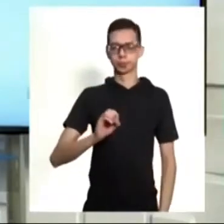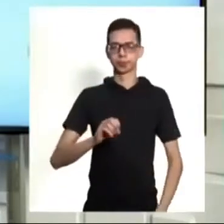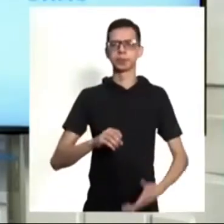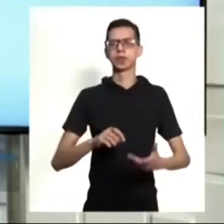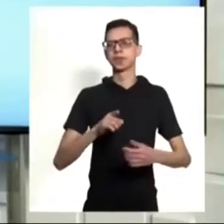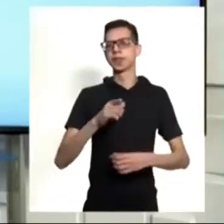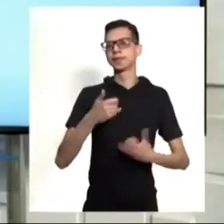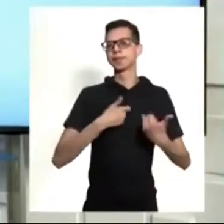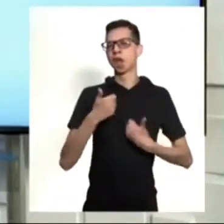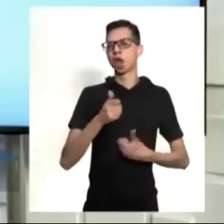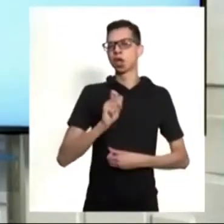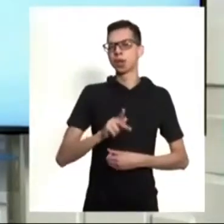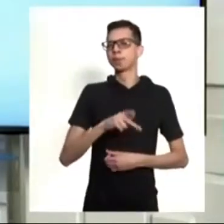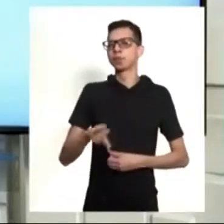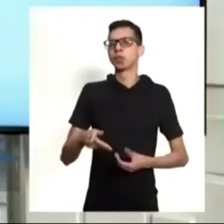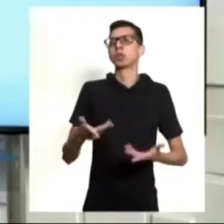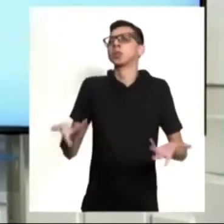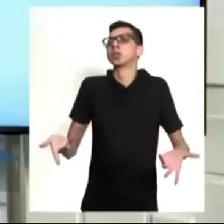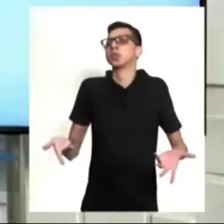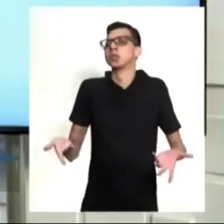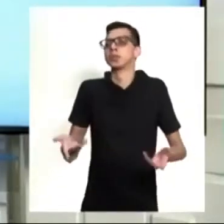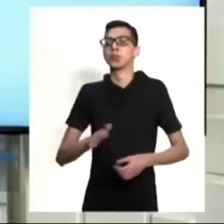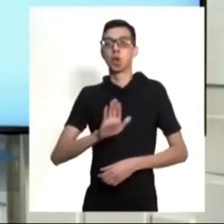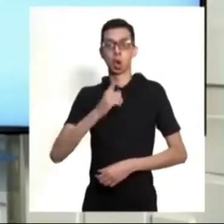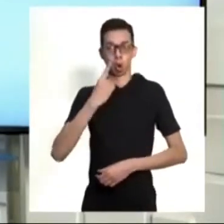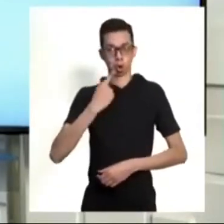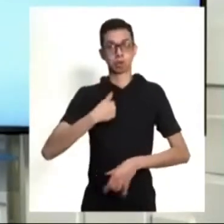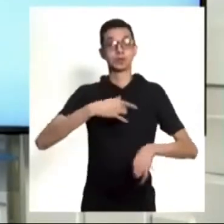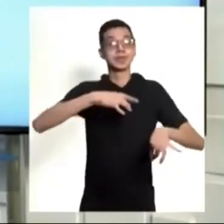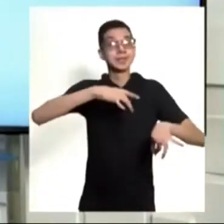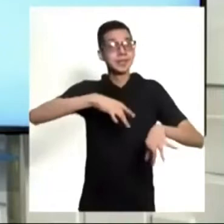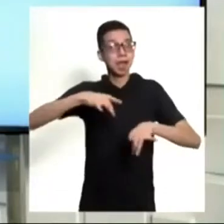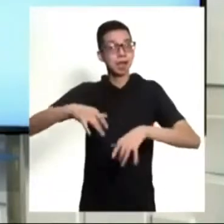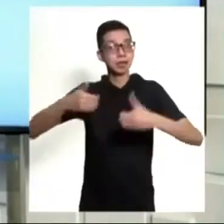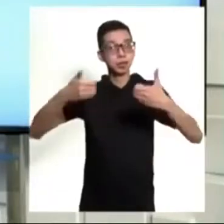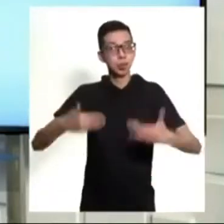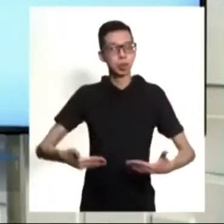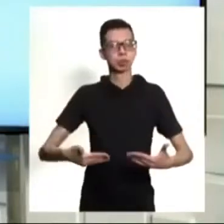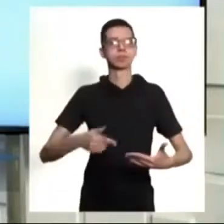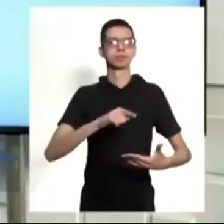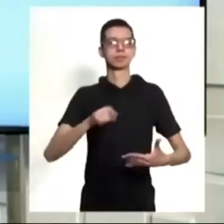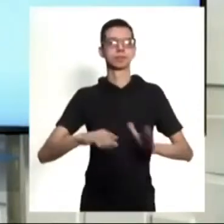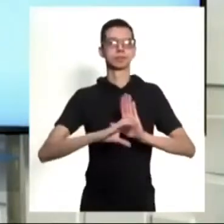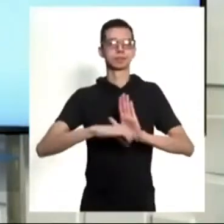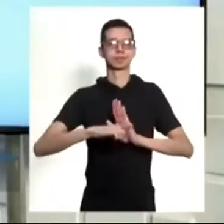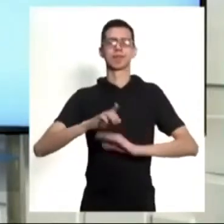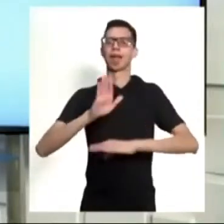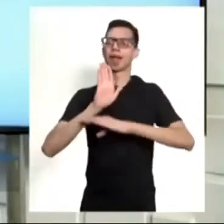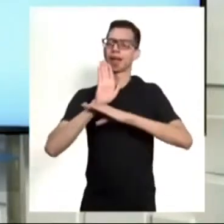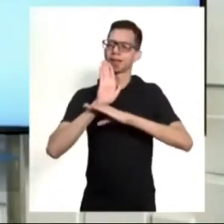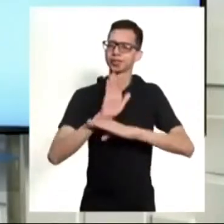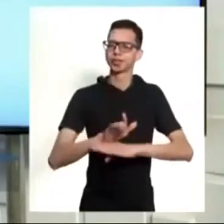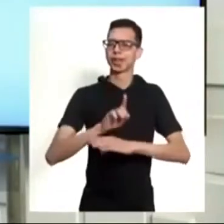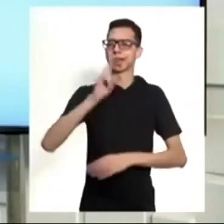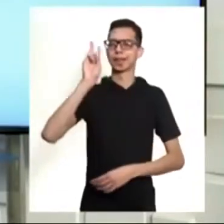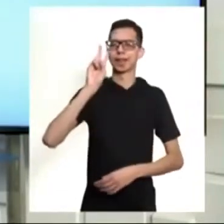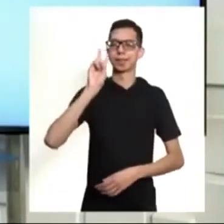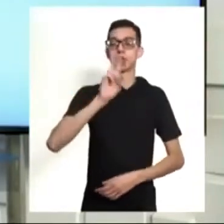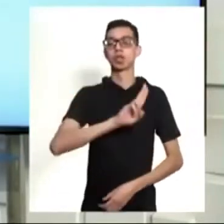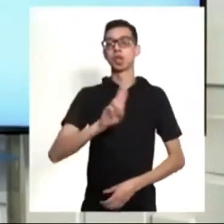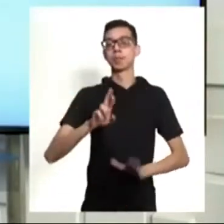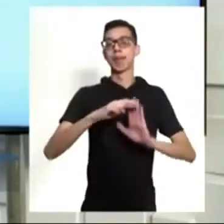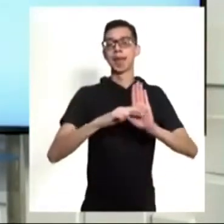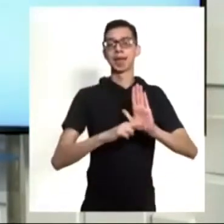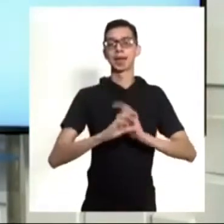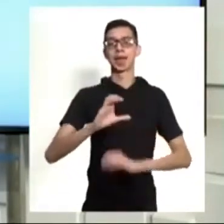daí que agora eu vou tecnicamente usar aqui para você um conceito que vai te ajudar demais da conta se você lembrar, que é a regrinha do Kral.